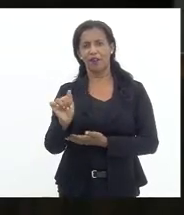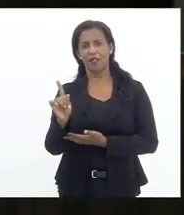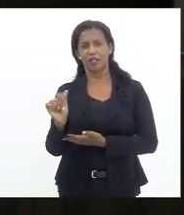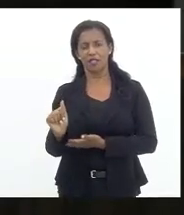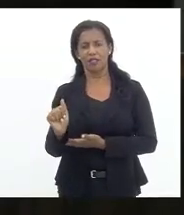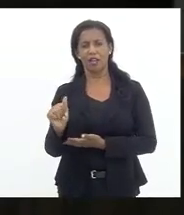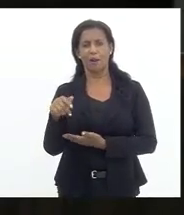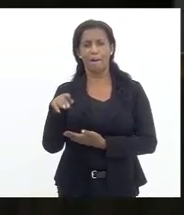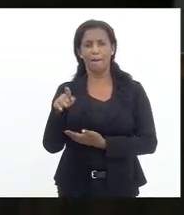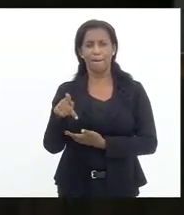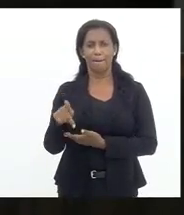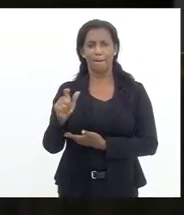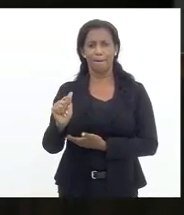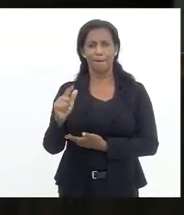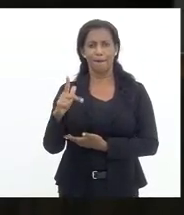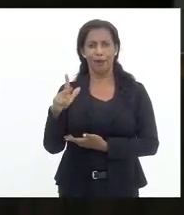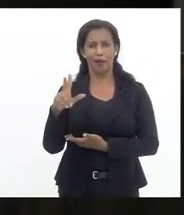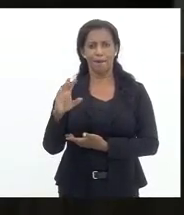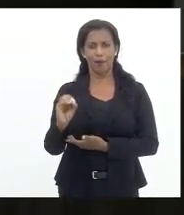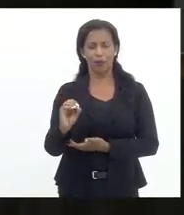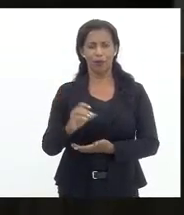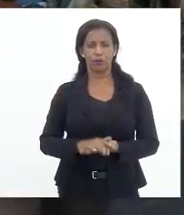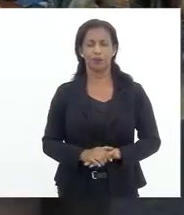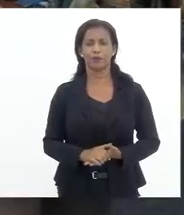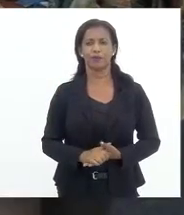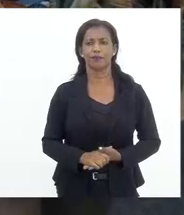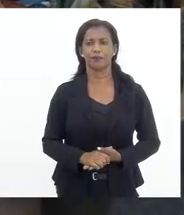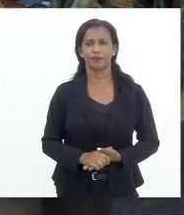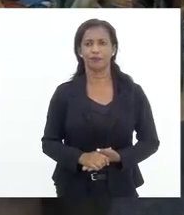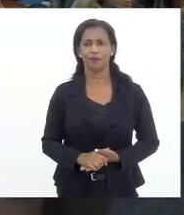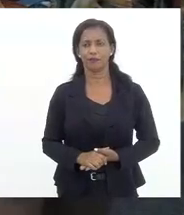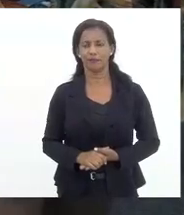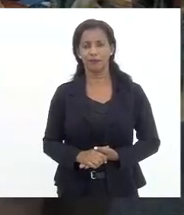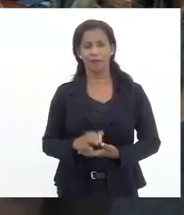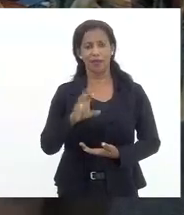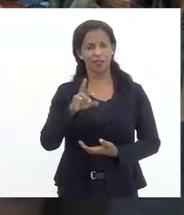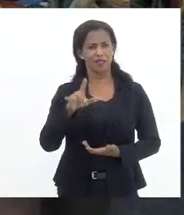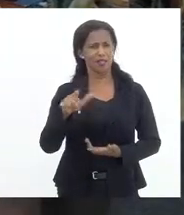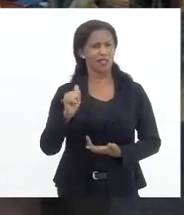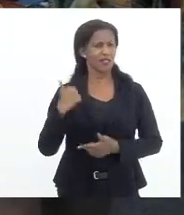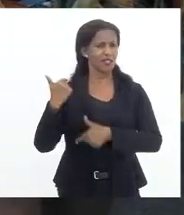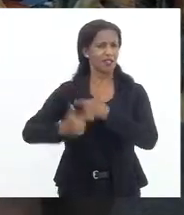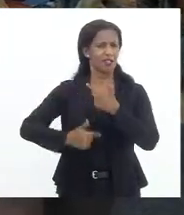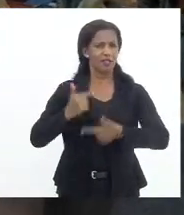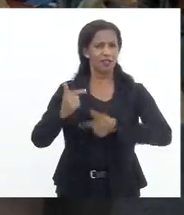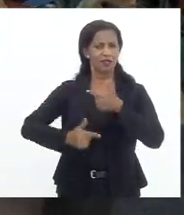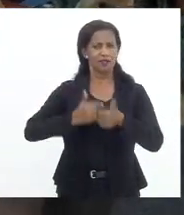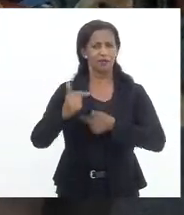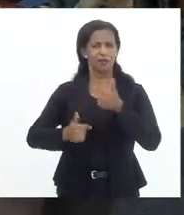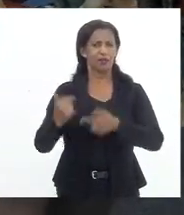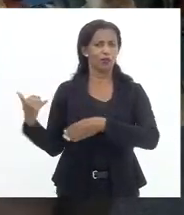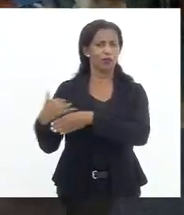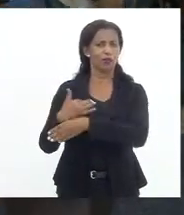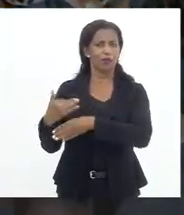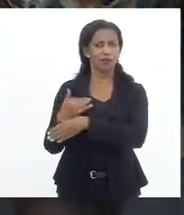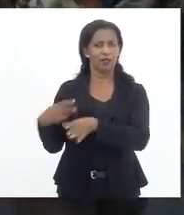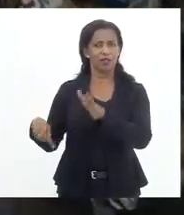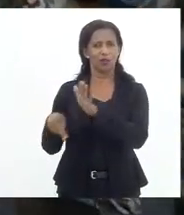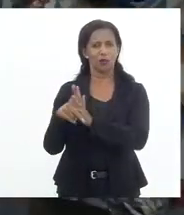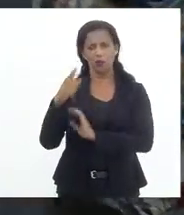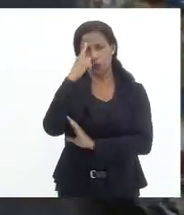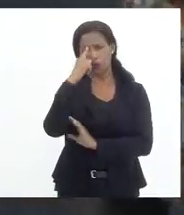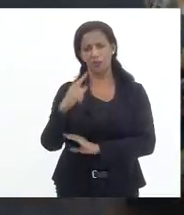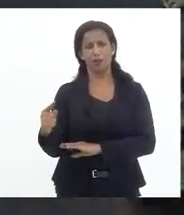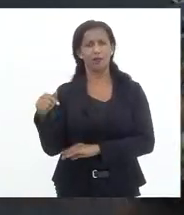Cambuci. Isso aí. Sejam secretário de Fazenda também, Pablo, está aí. Cezinha, que é incansável pela luta da cidade dele, está toda semana aqui no